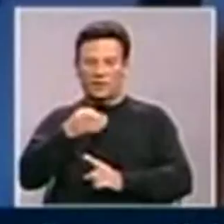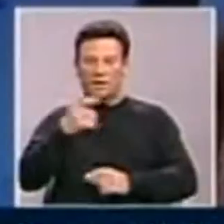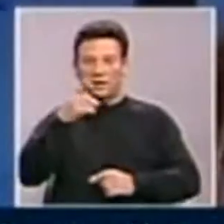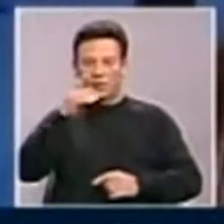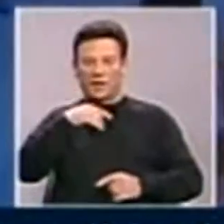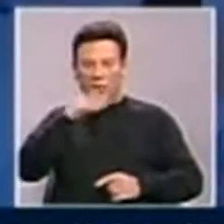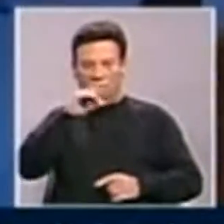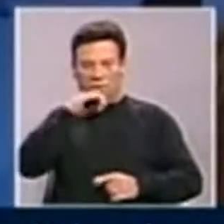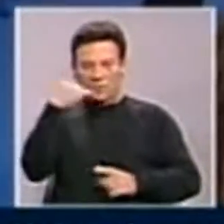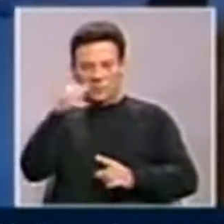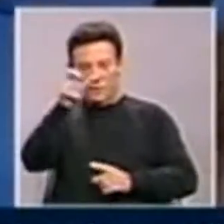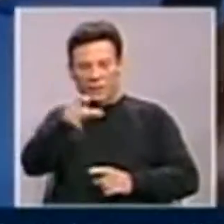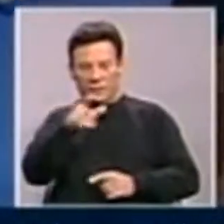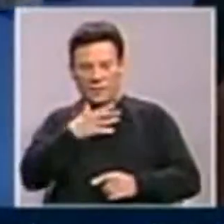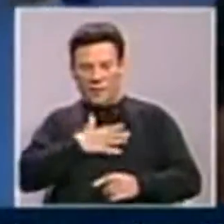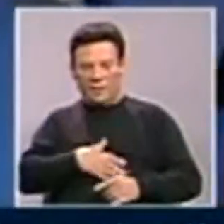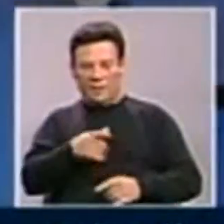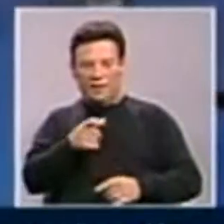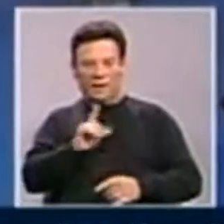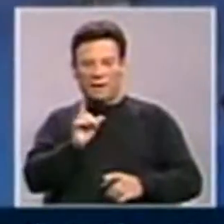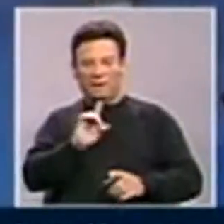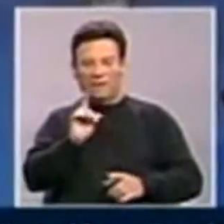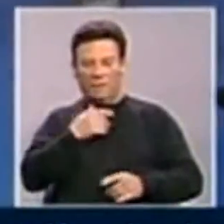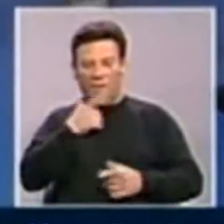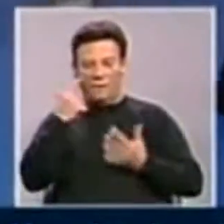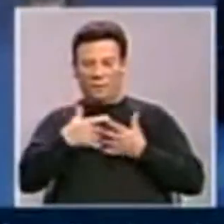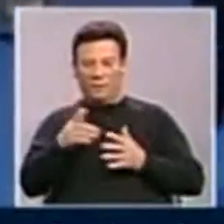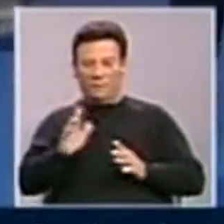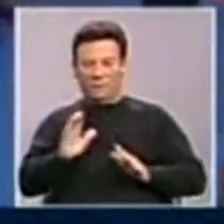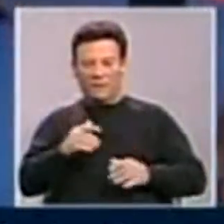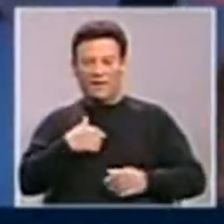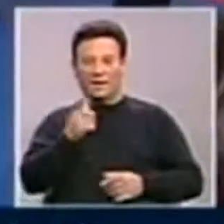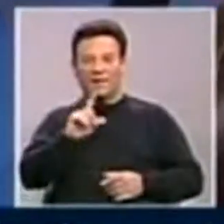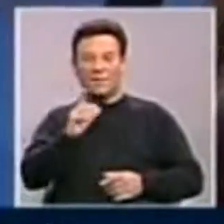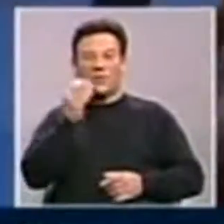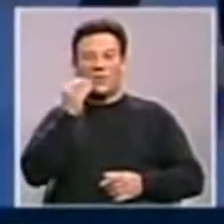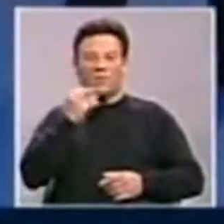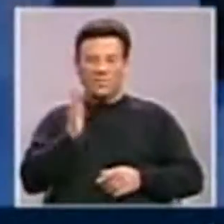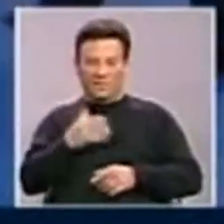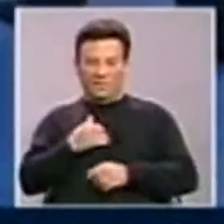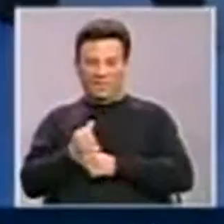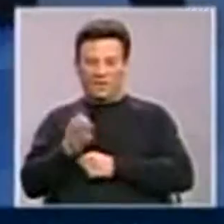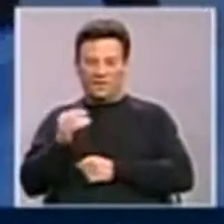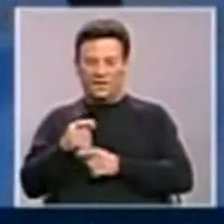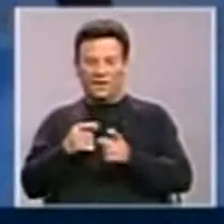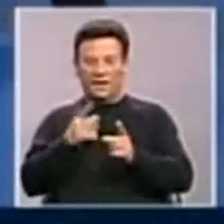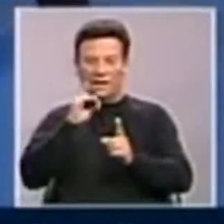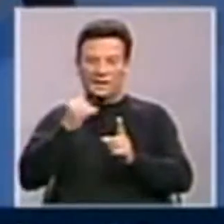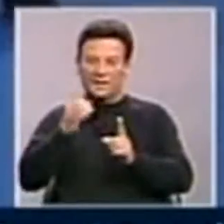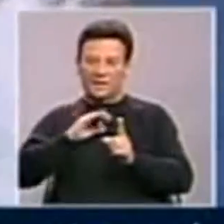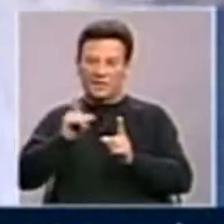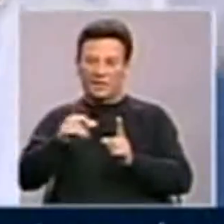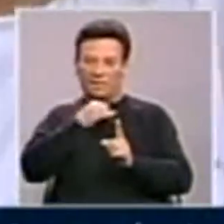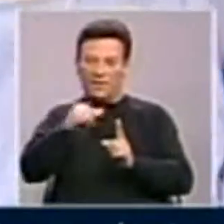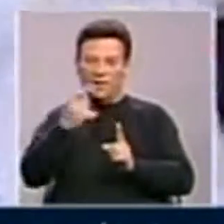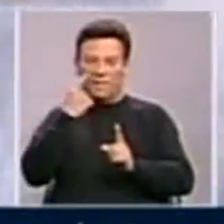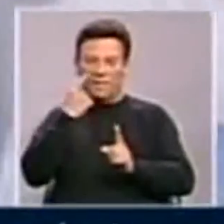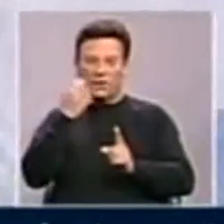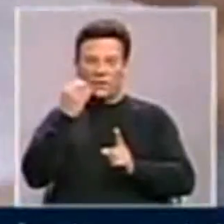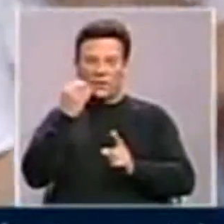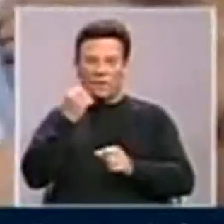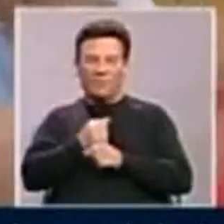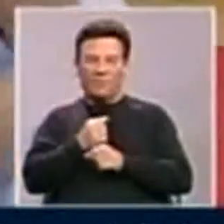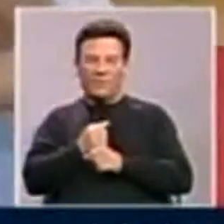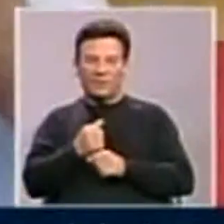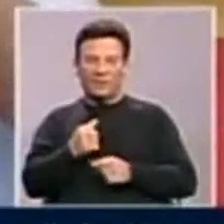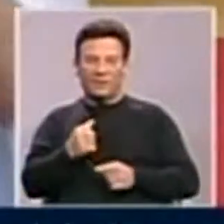sim, se quiser. Ai, pois, não tenho dúvida nenhuma. Olha, mas agora como eu tenho que fazer o resto? Bata aqui nesta senhora, mostra-nos lá como é que isto se